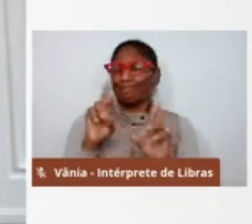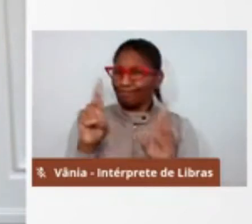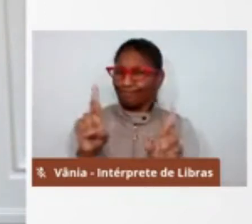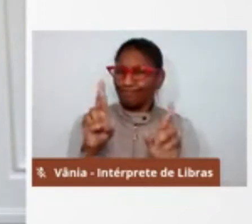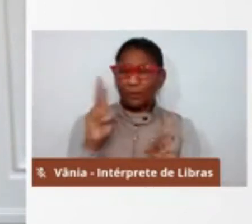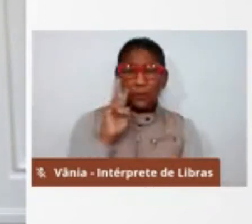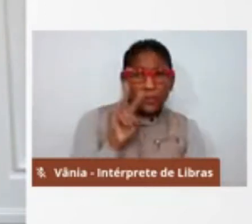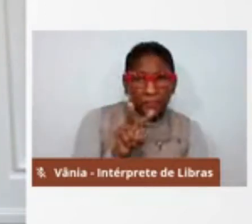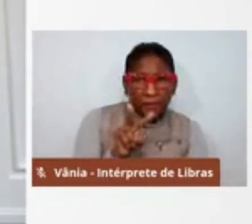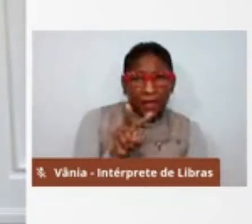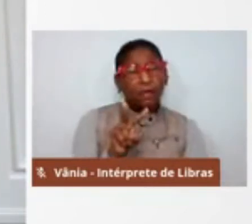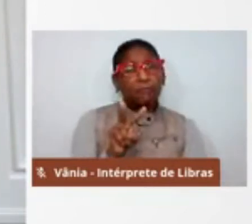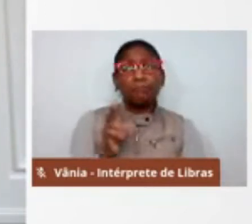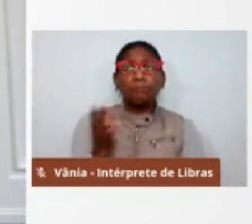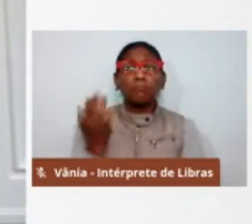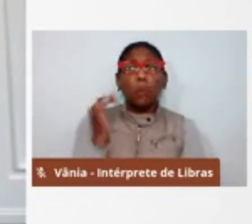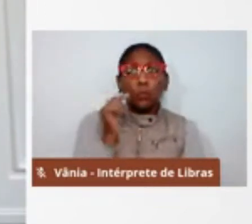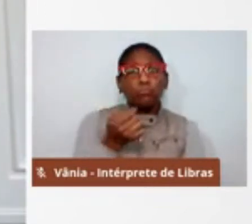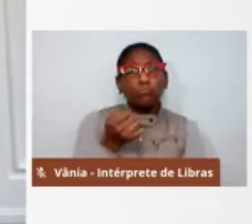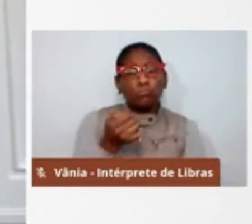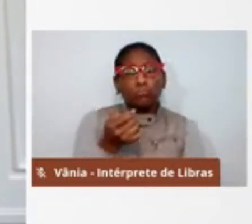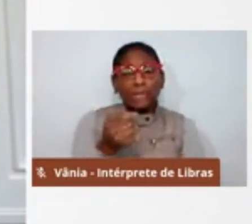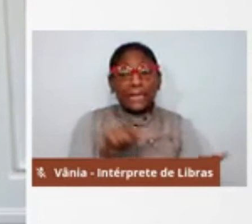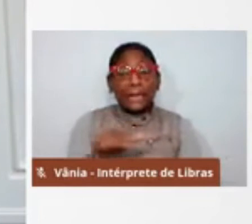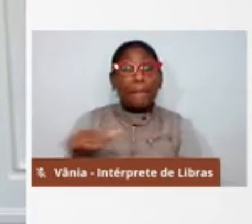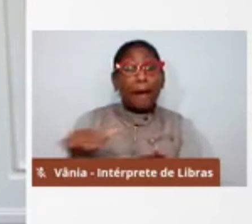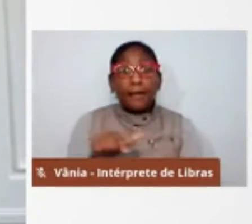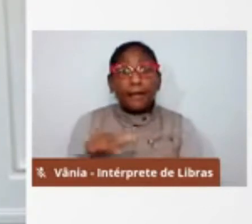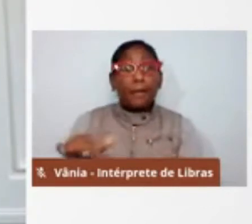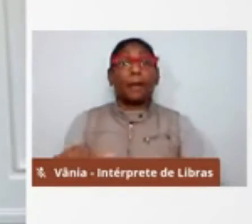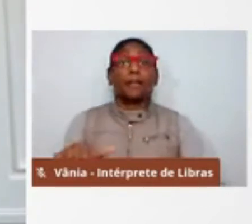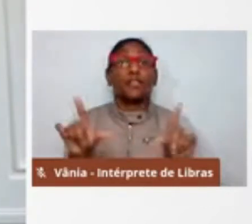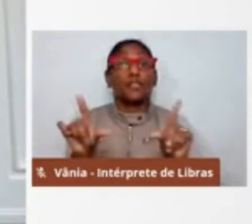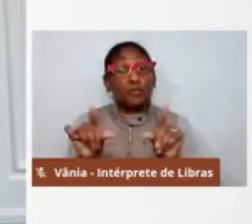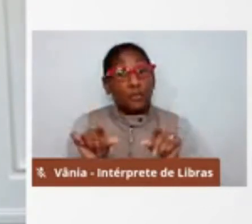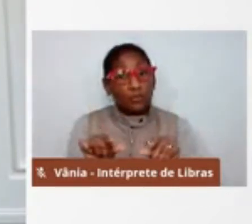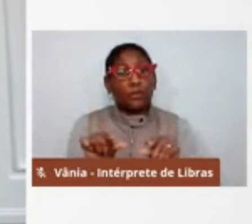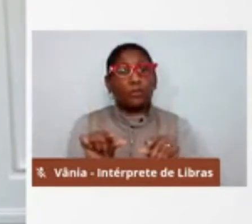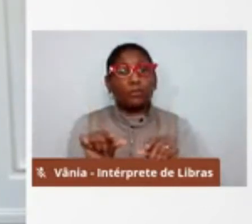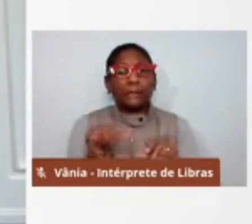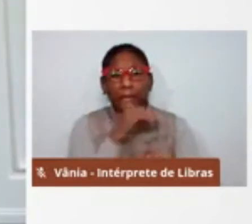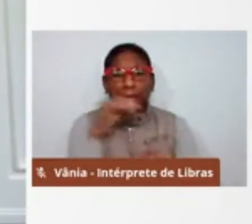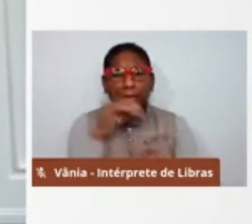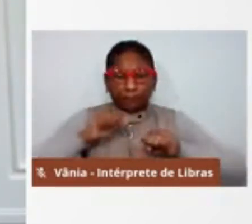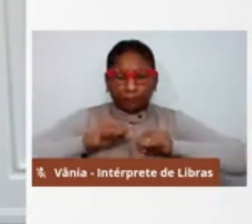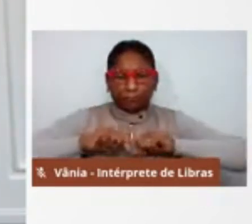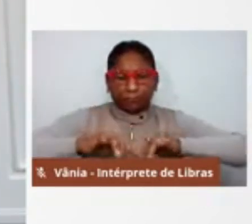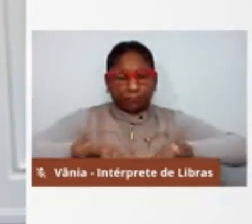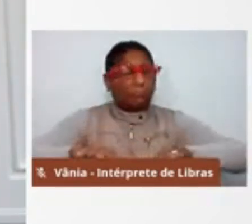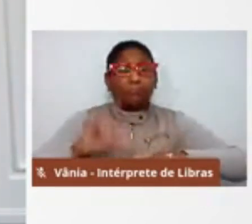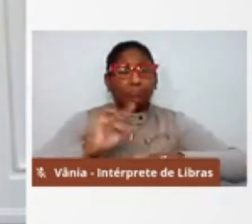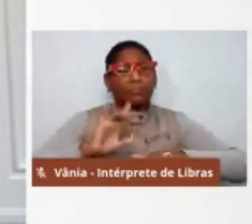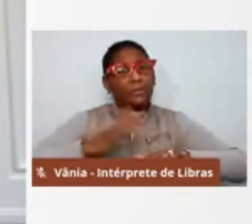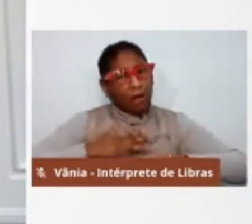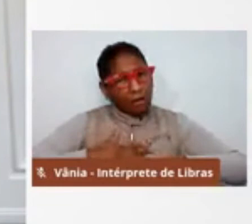vendo nos últimos dias. Nas últimas semanas a gente já via uma diminuição da velocidade do aumento de